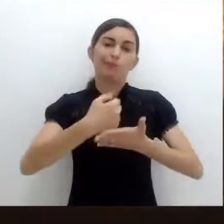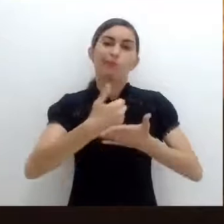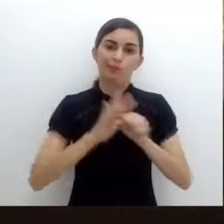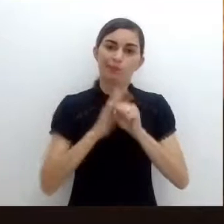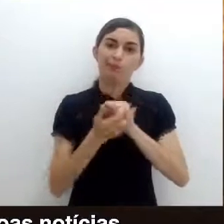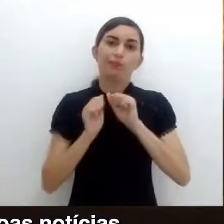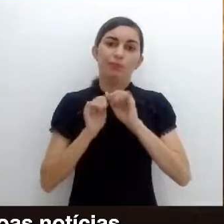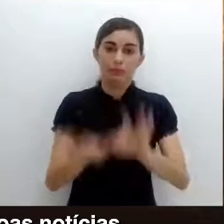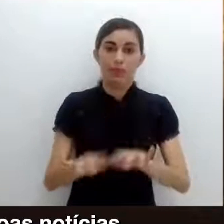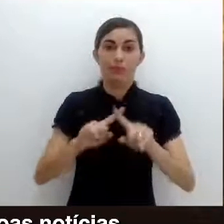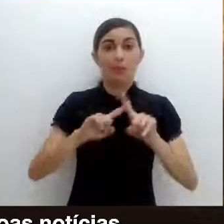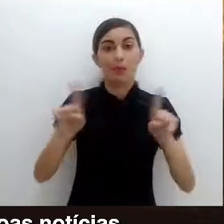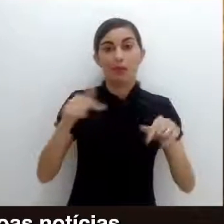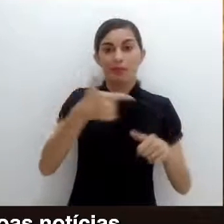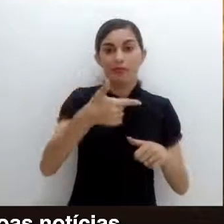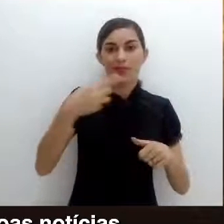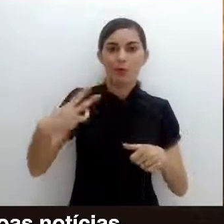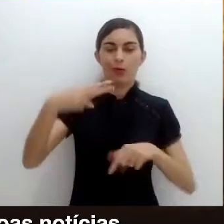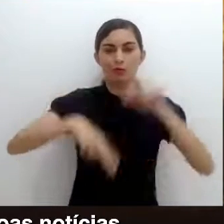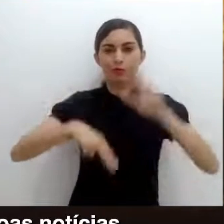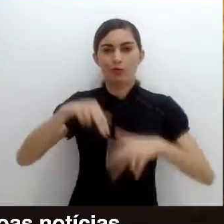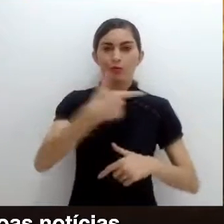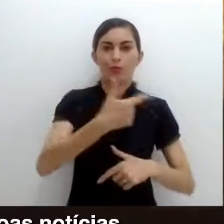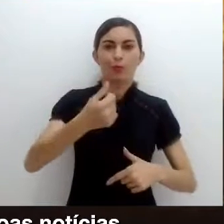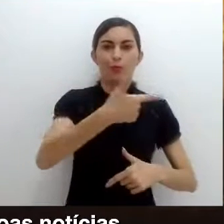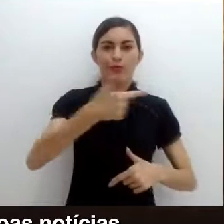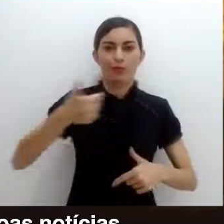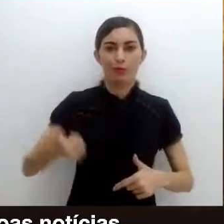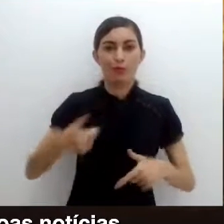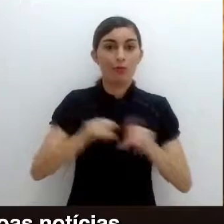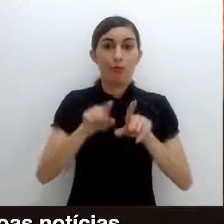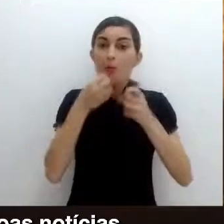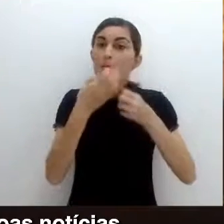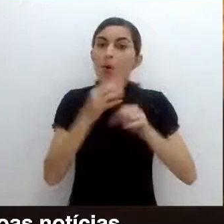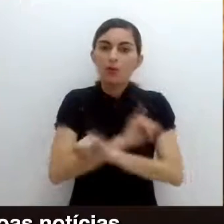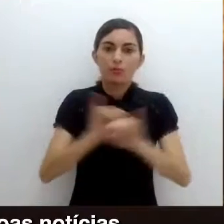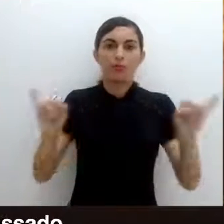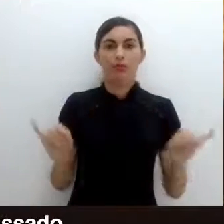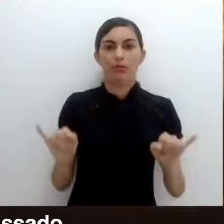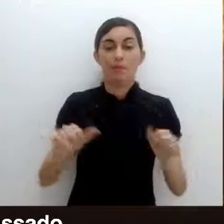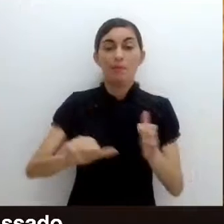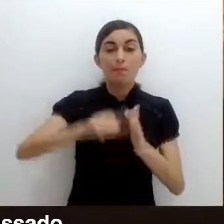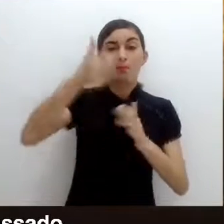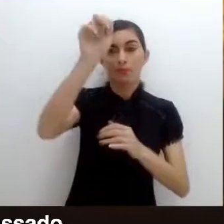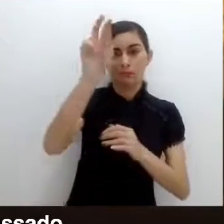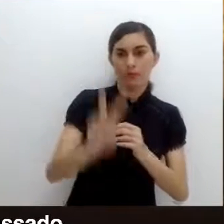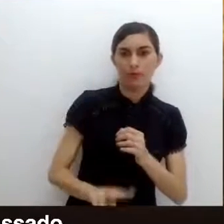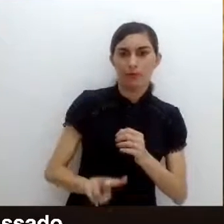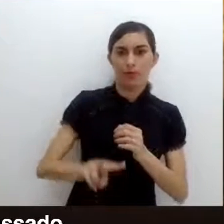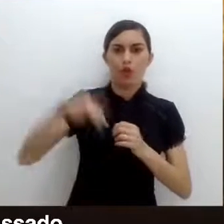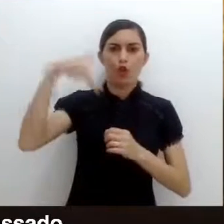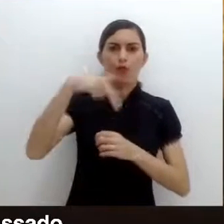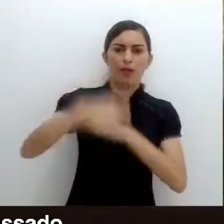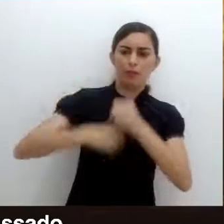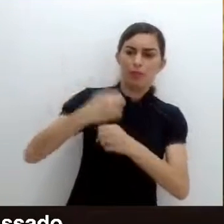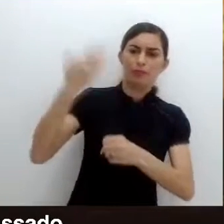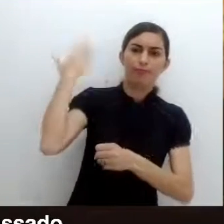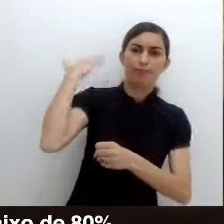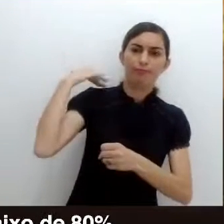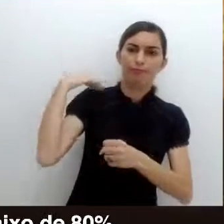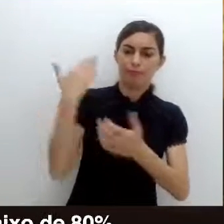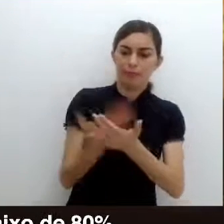pandemia. Mas esse 24 de junho de 2021 vem também com boas notícias. Pela primeira vez desde novembro do ano